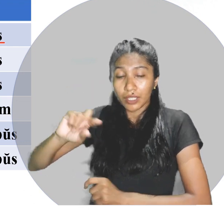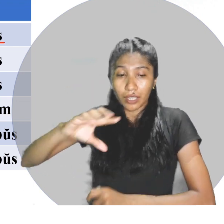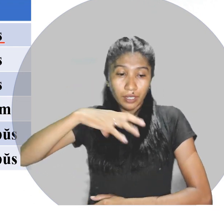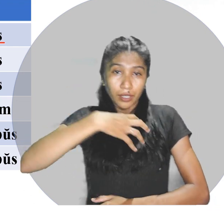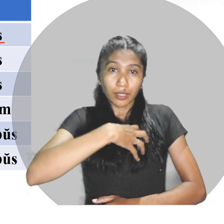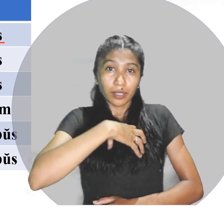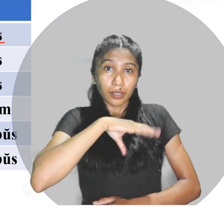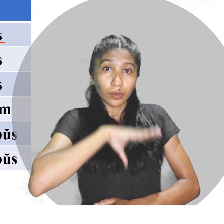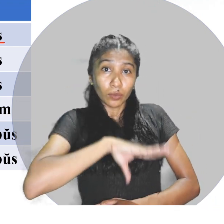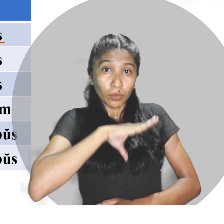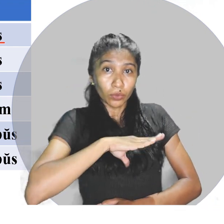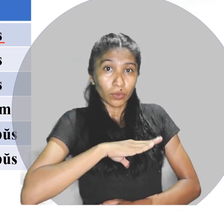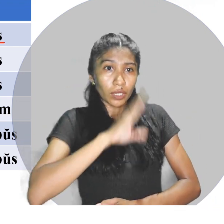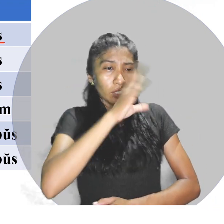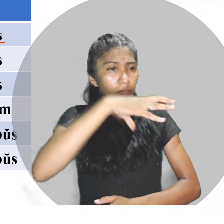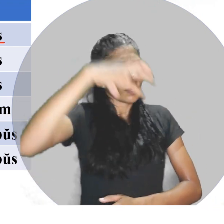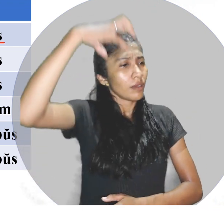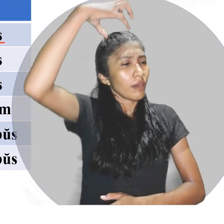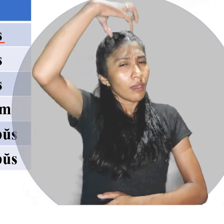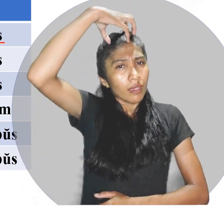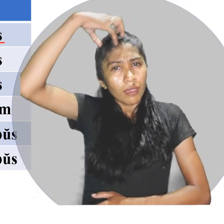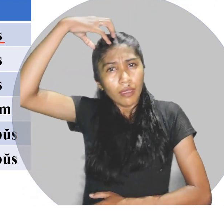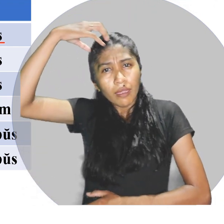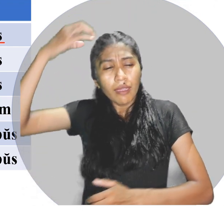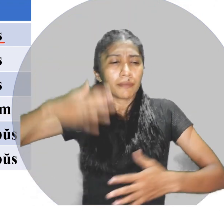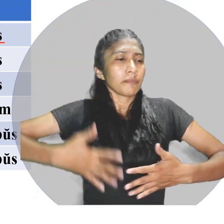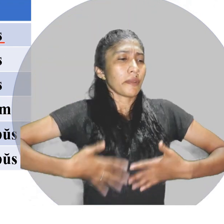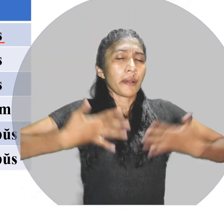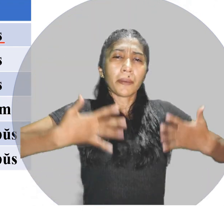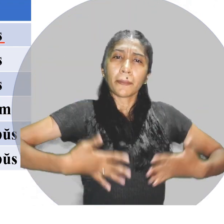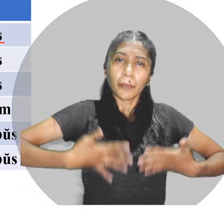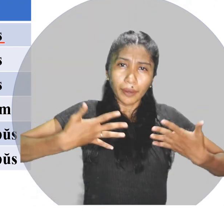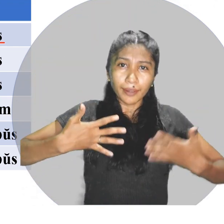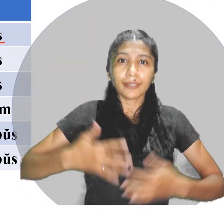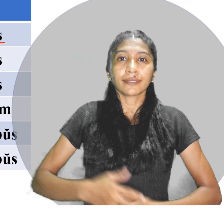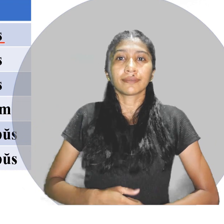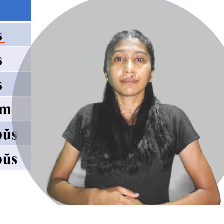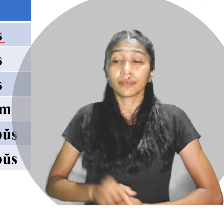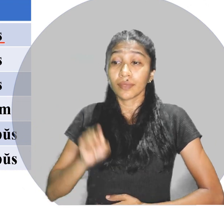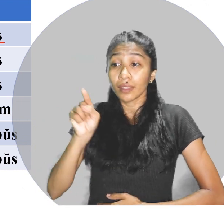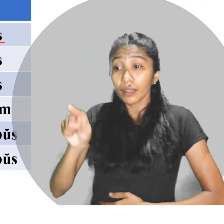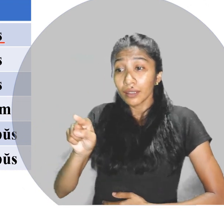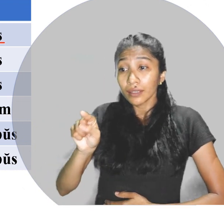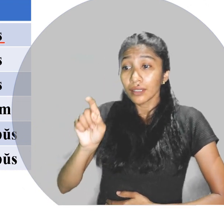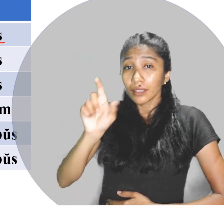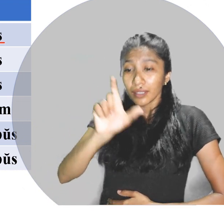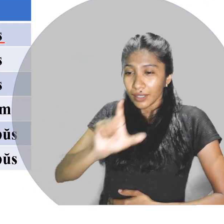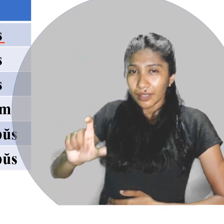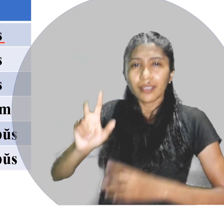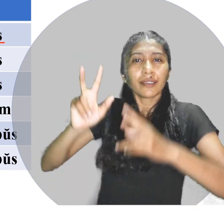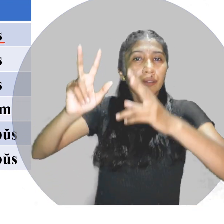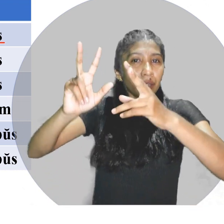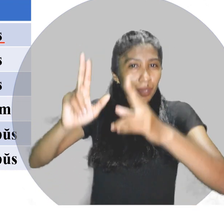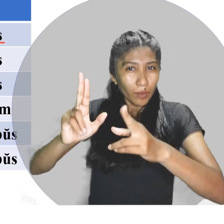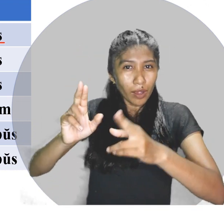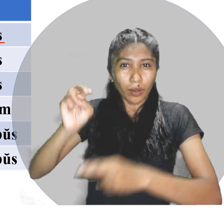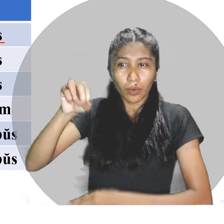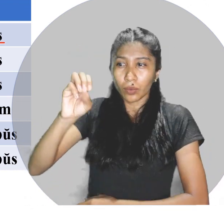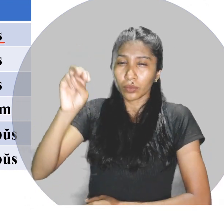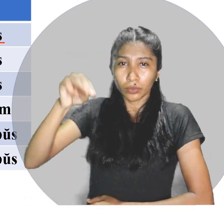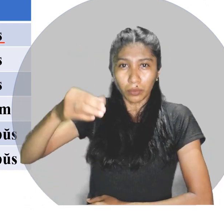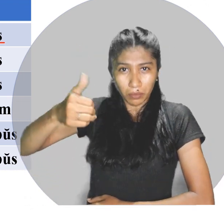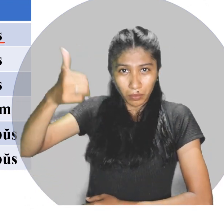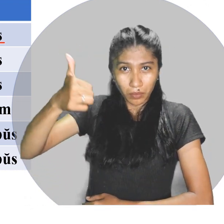os reis estão alegres. No vocativo, que é igual ao